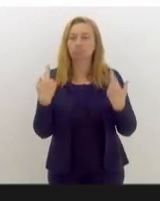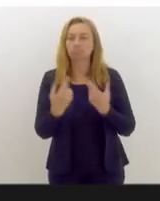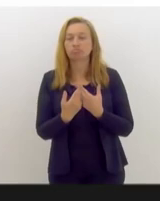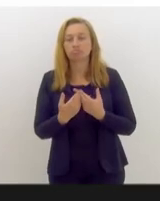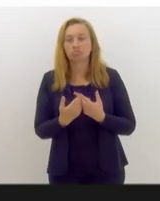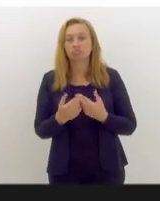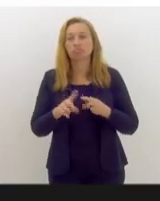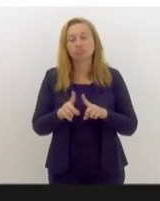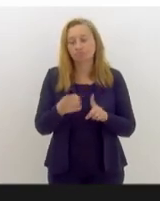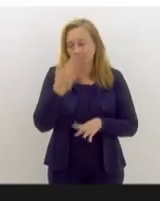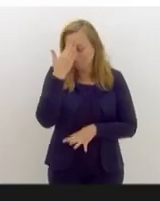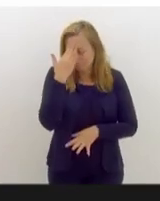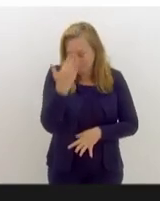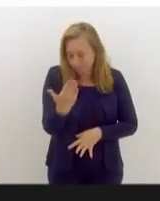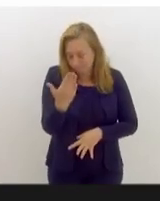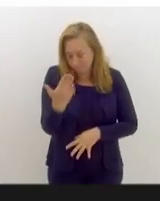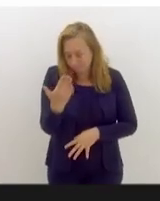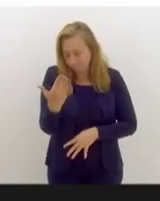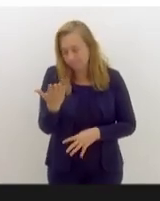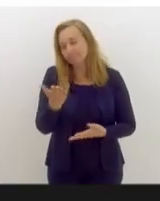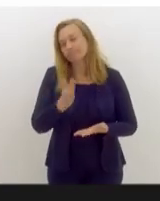os meus agradecimentos